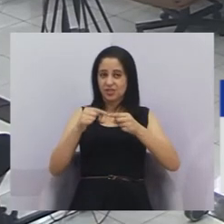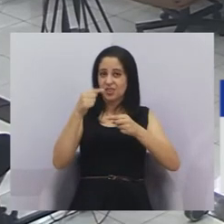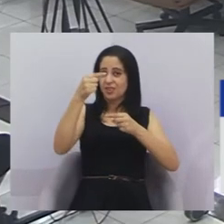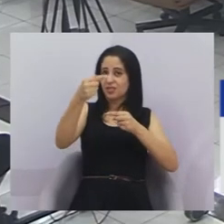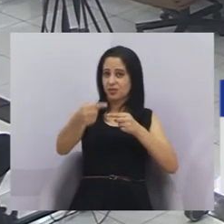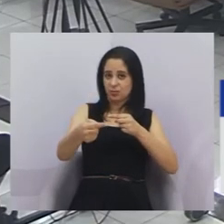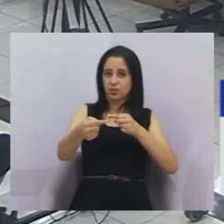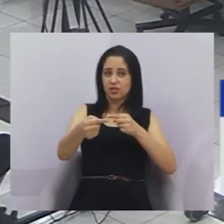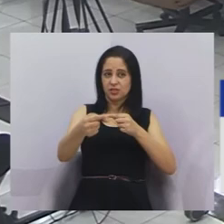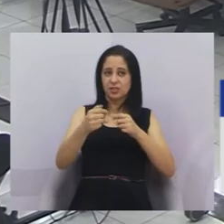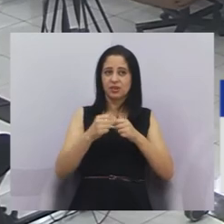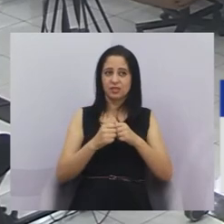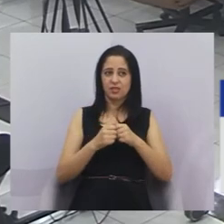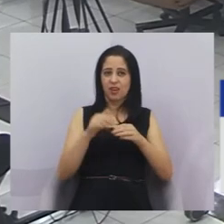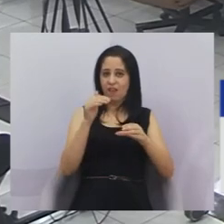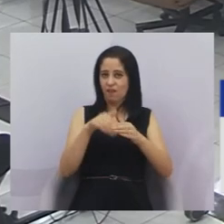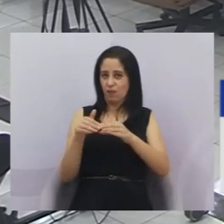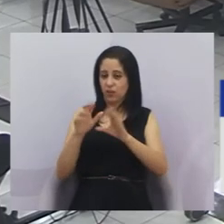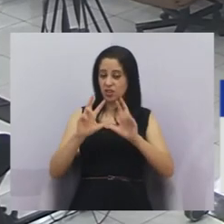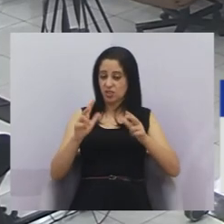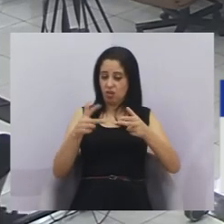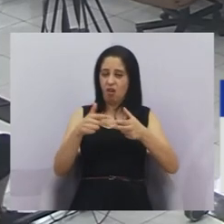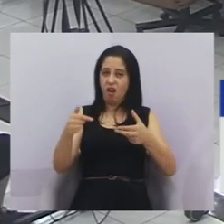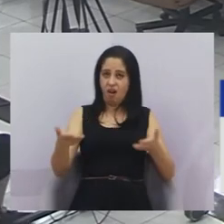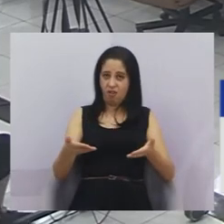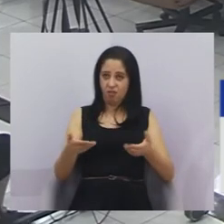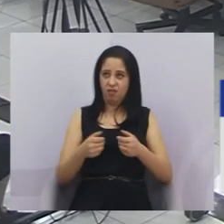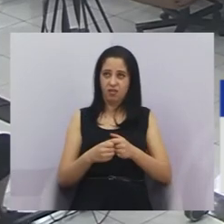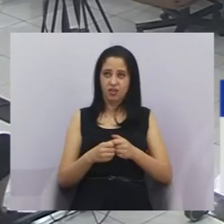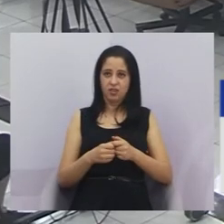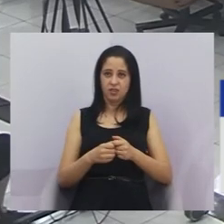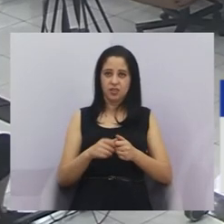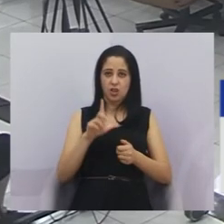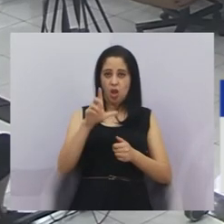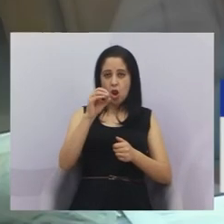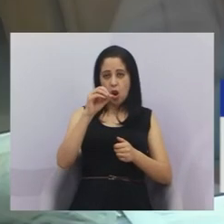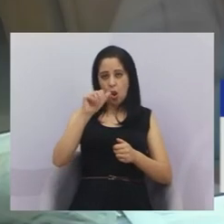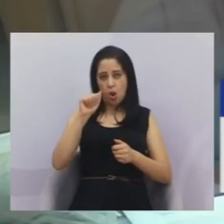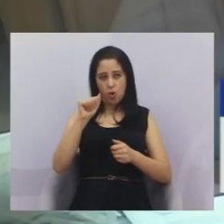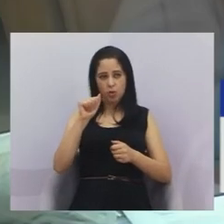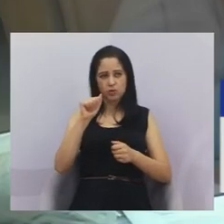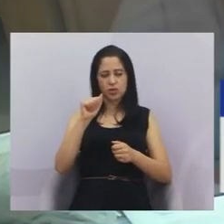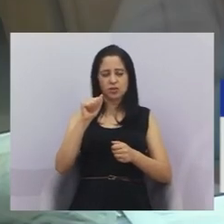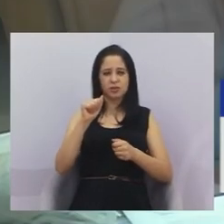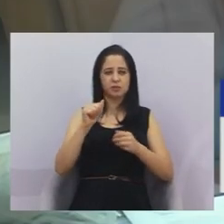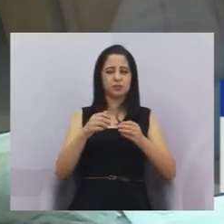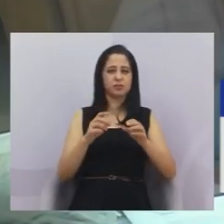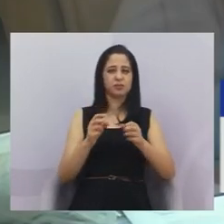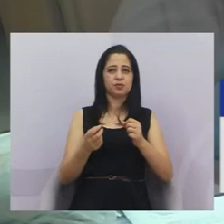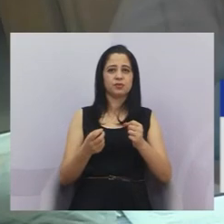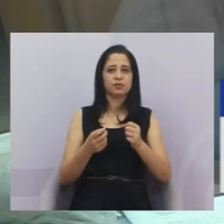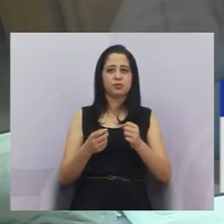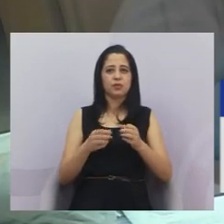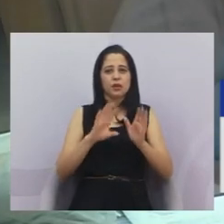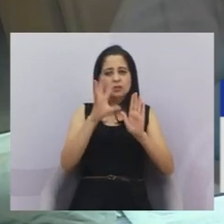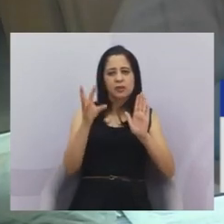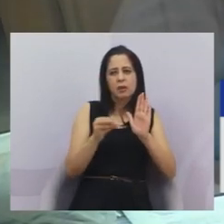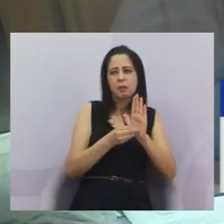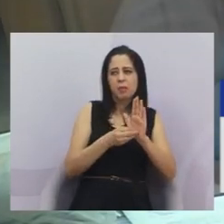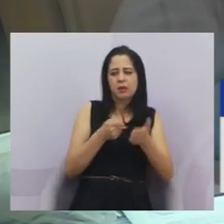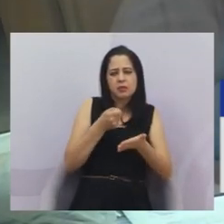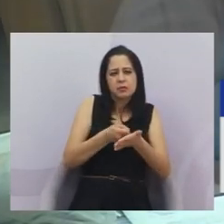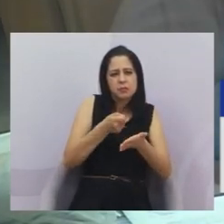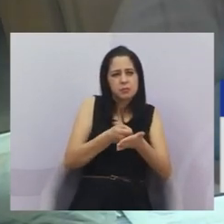seguir, né, para a votação nessa casa. A LOA também define as emendas impositivas, então cada vereador tem liberdade